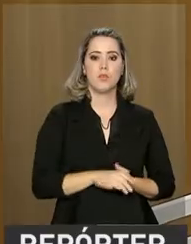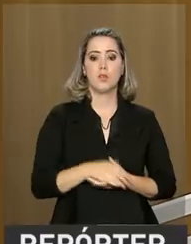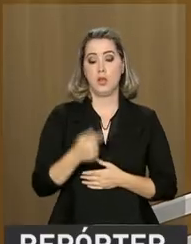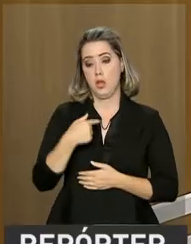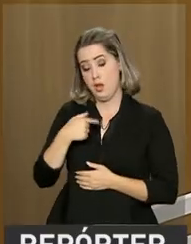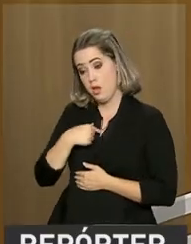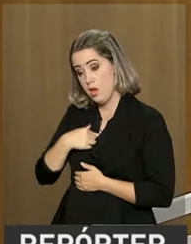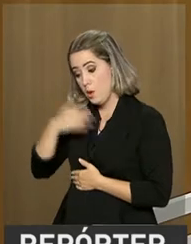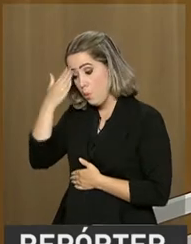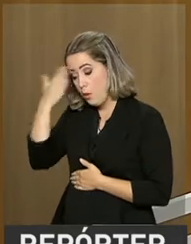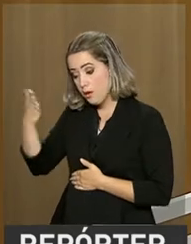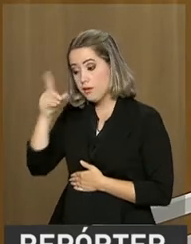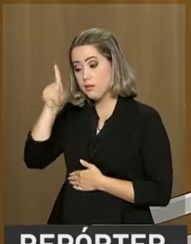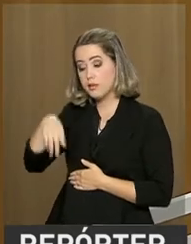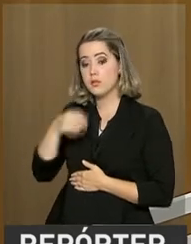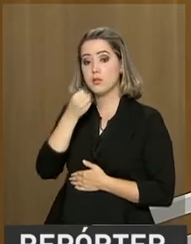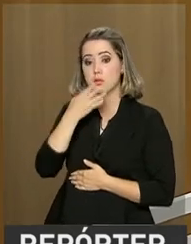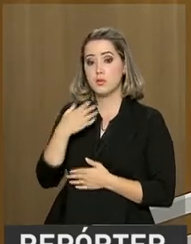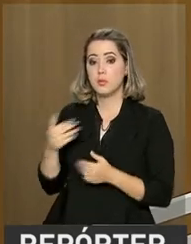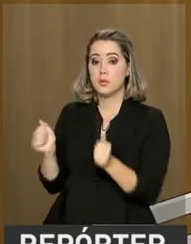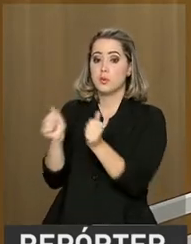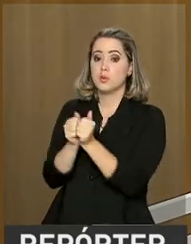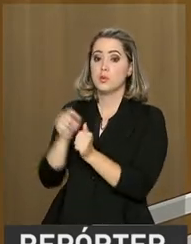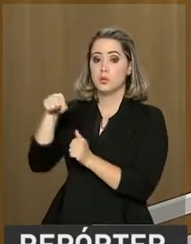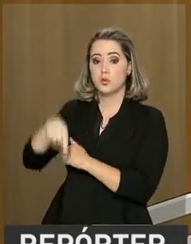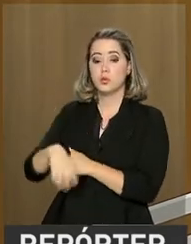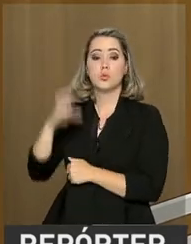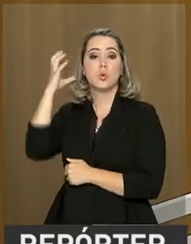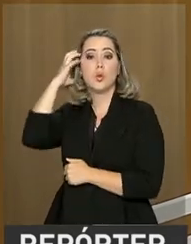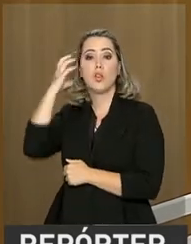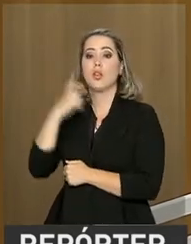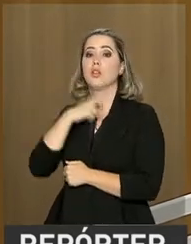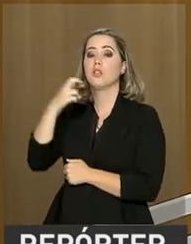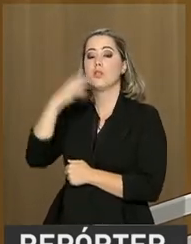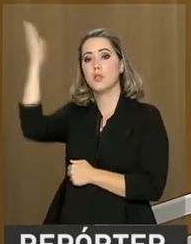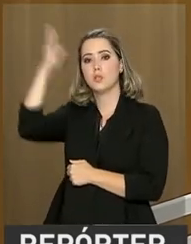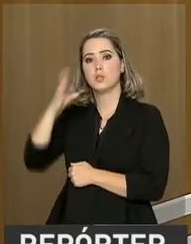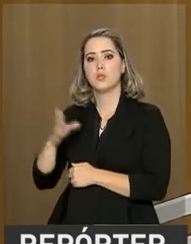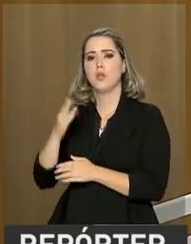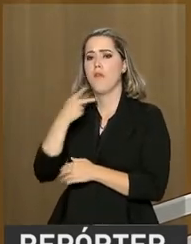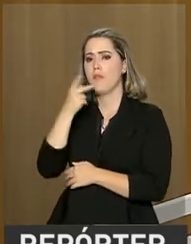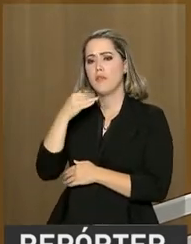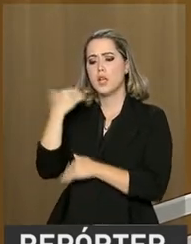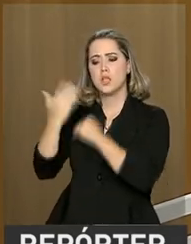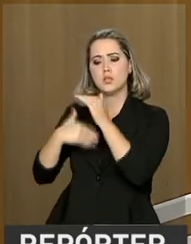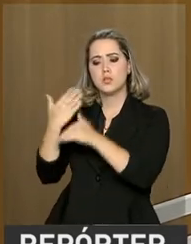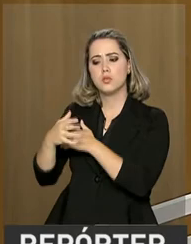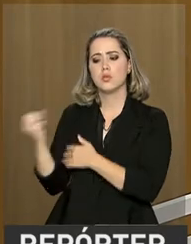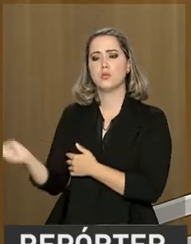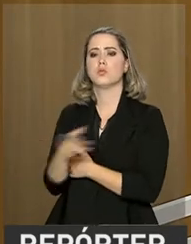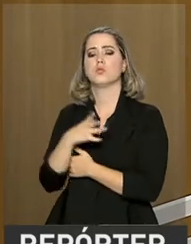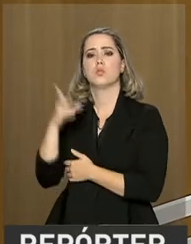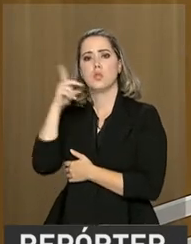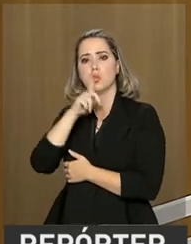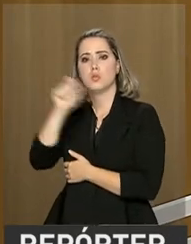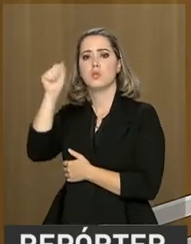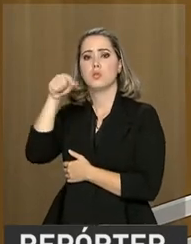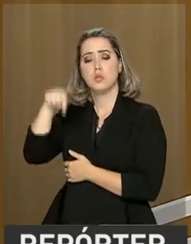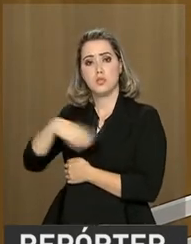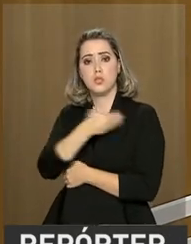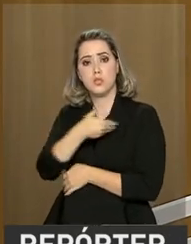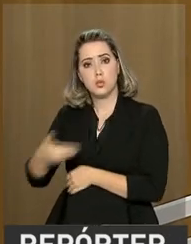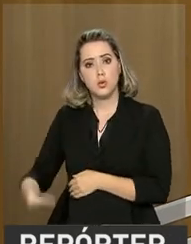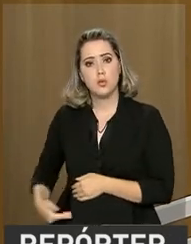e é muito bom estarmos aqui na voz do brasil falando de avanço falando de novidades falando das conquistas desse